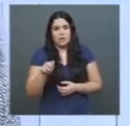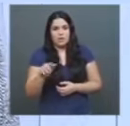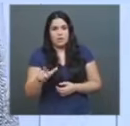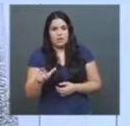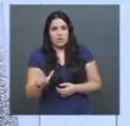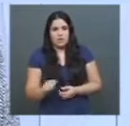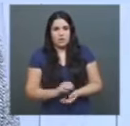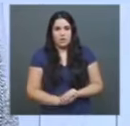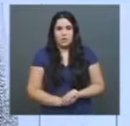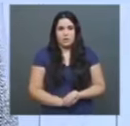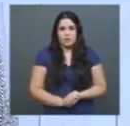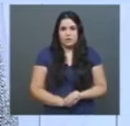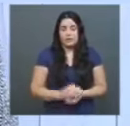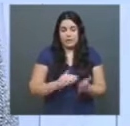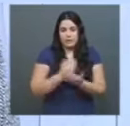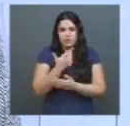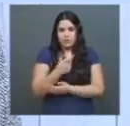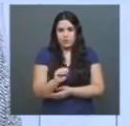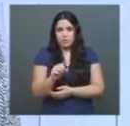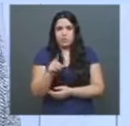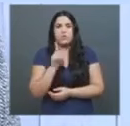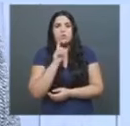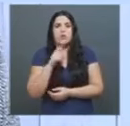neonatal é o mais importante em termos